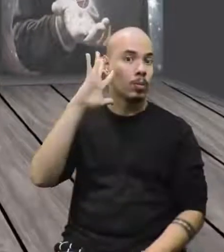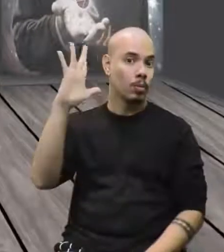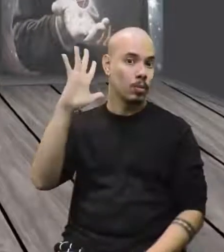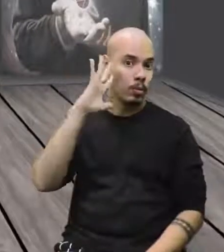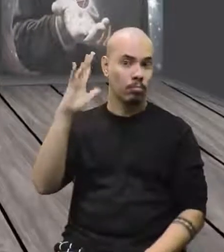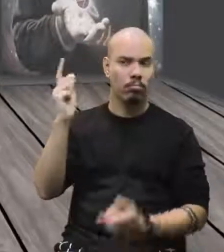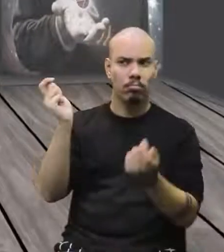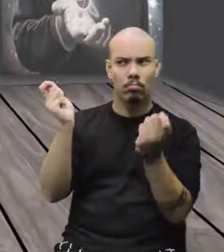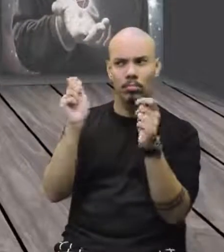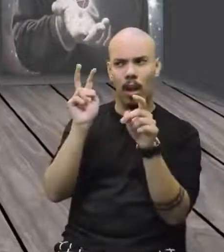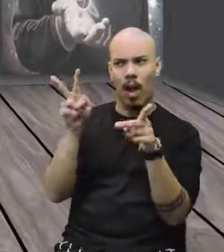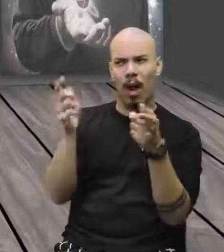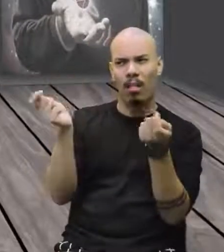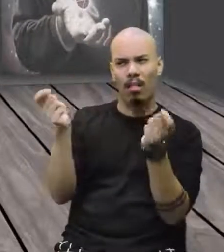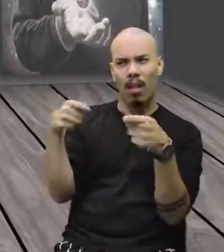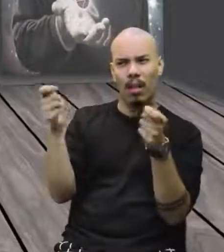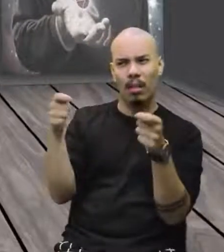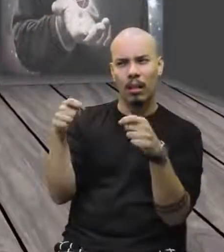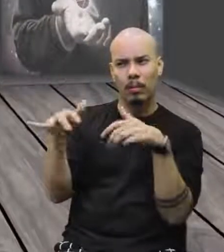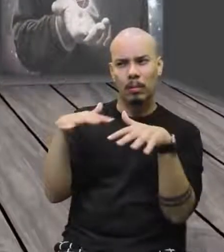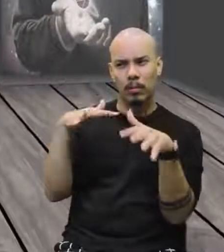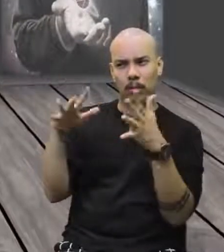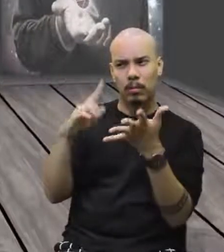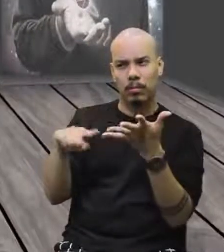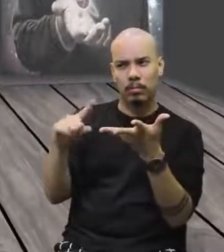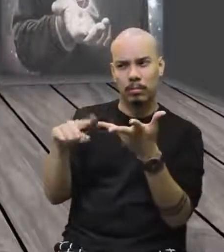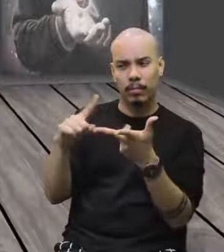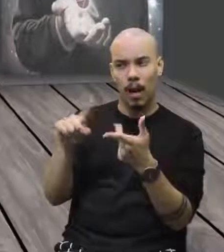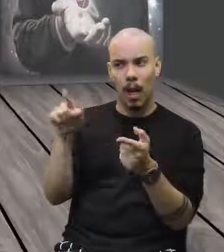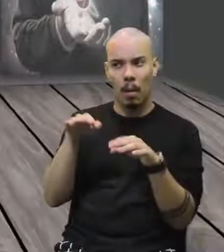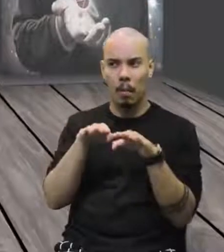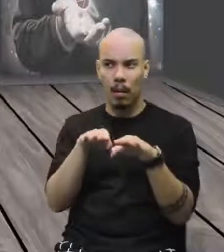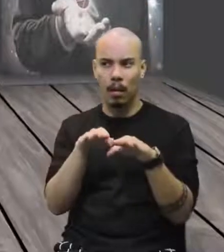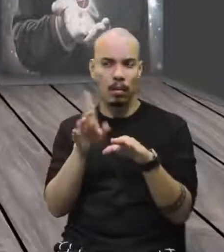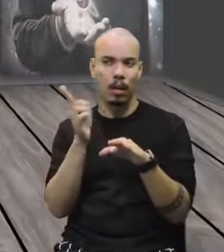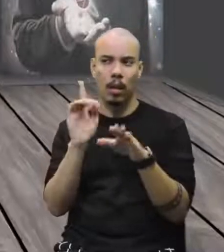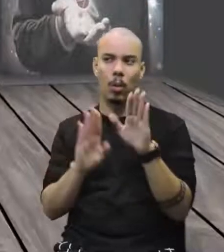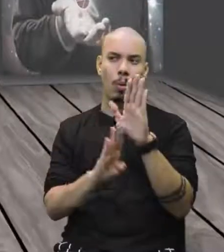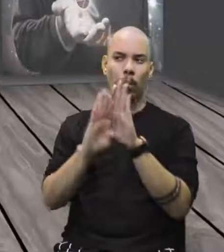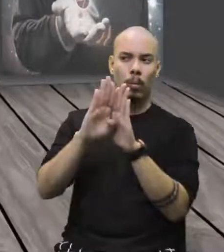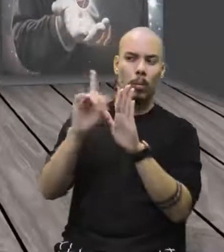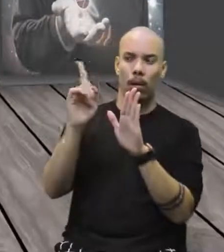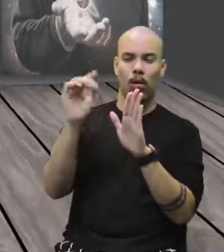de olhar, isso aqui vai ser um movimento tal, é paralelo. Ah, não, é oblíquo.